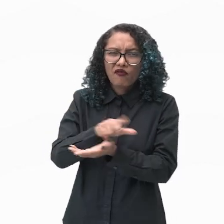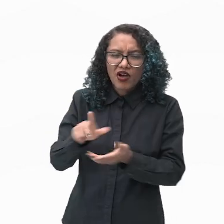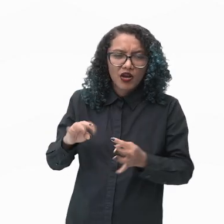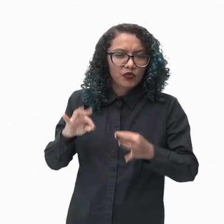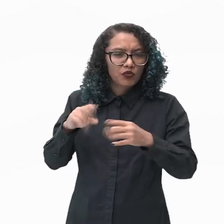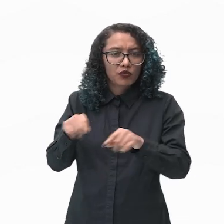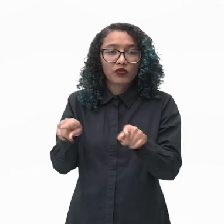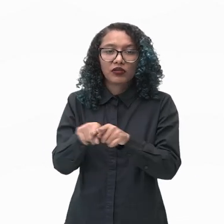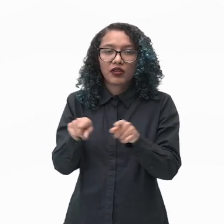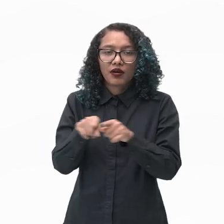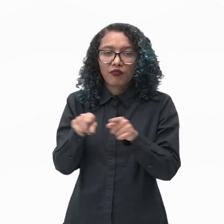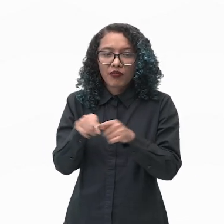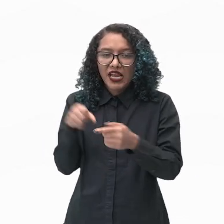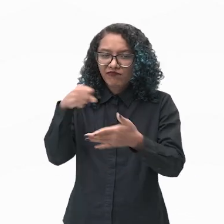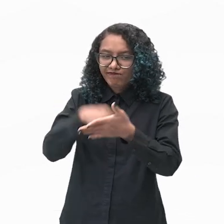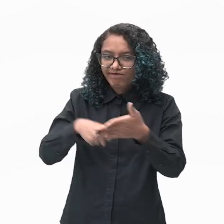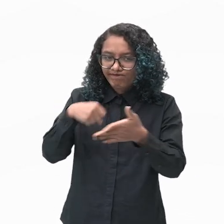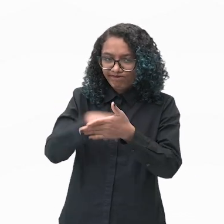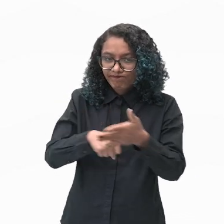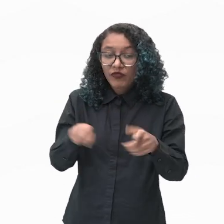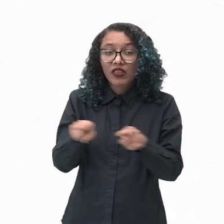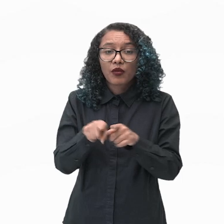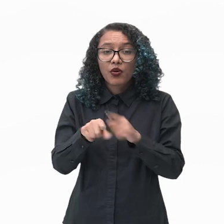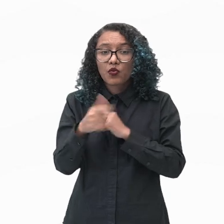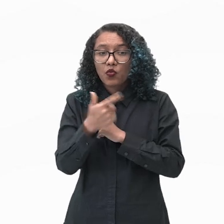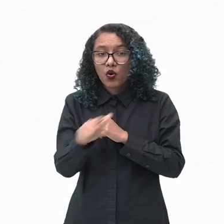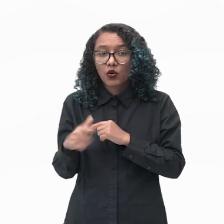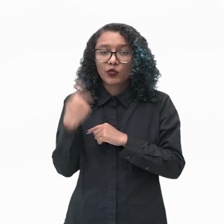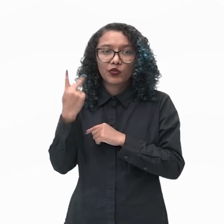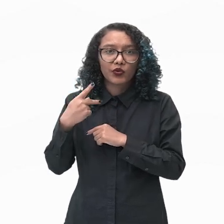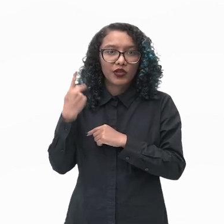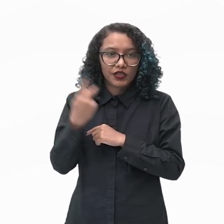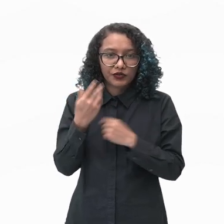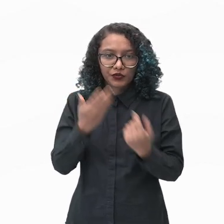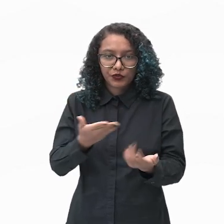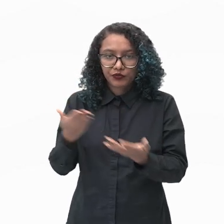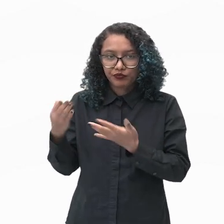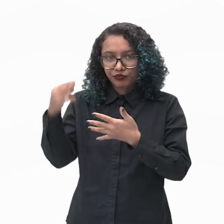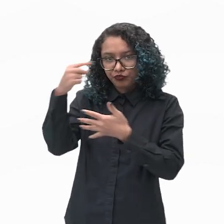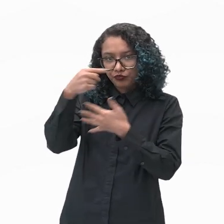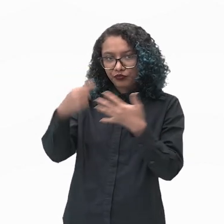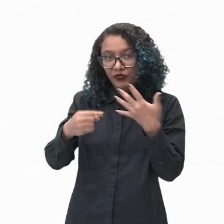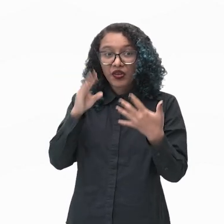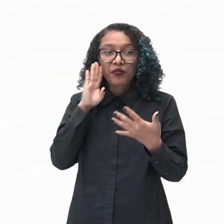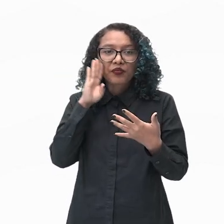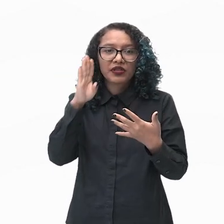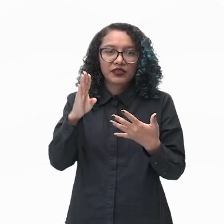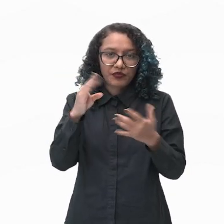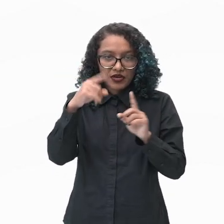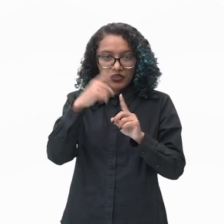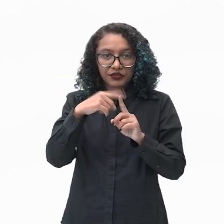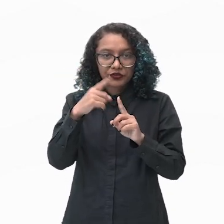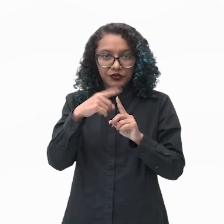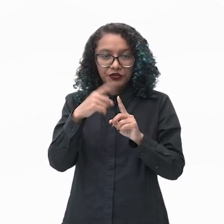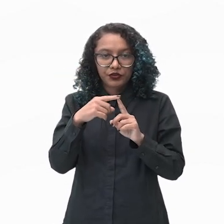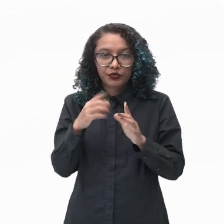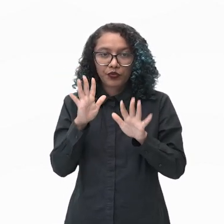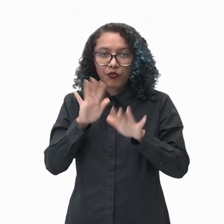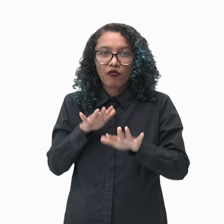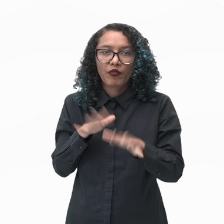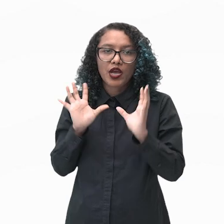dizer, movimentos reivindicatórios e também os movimentos políticos. Então, essas são as principais classificações em relação